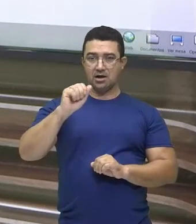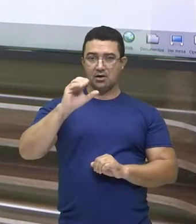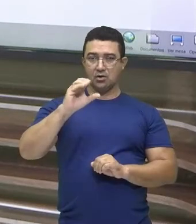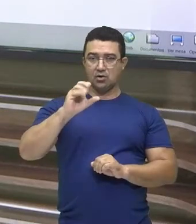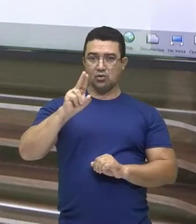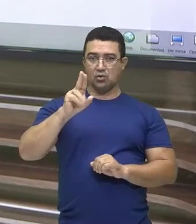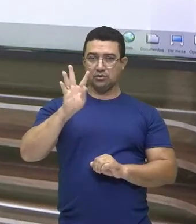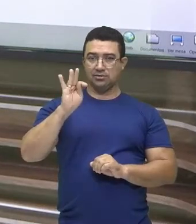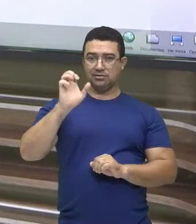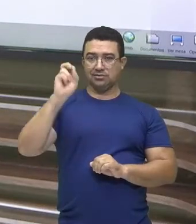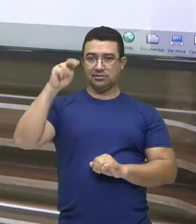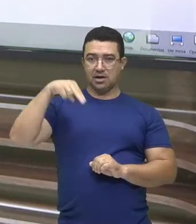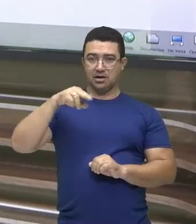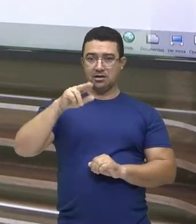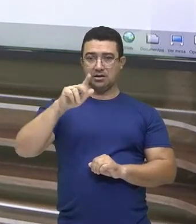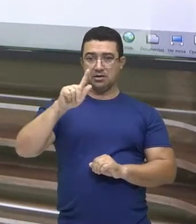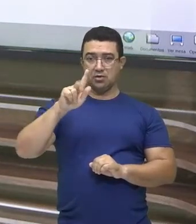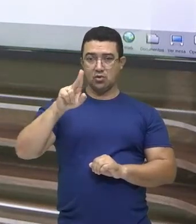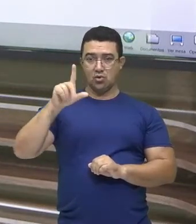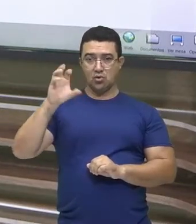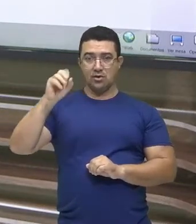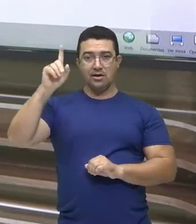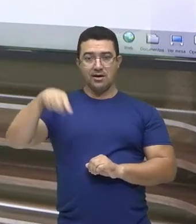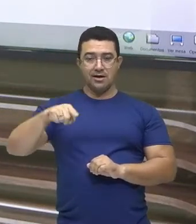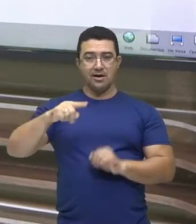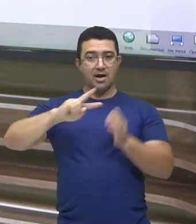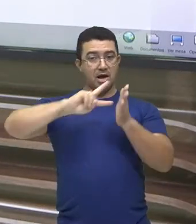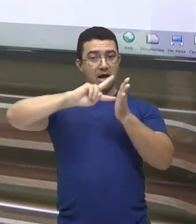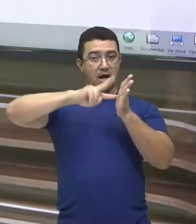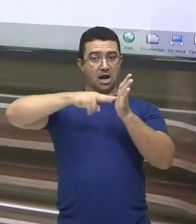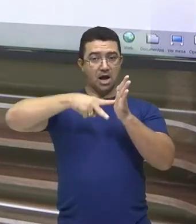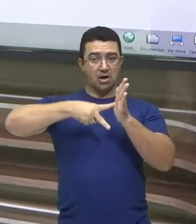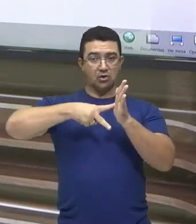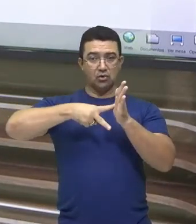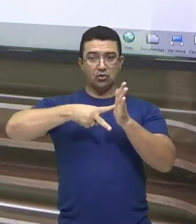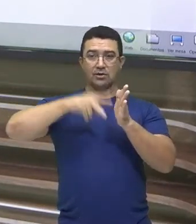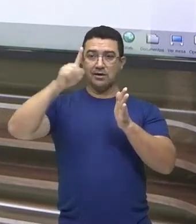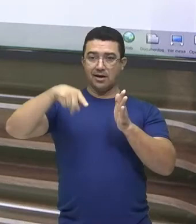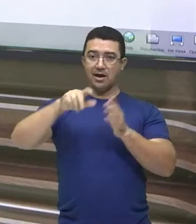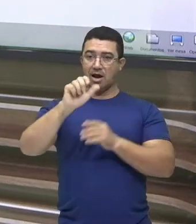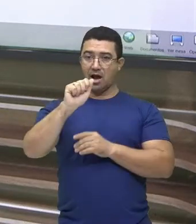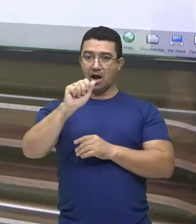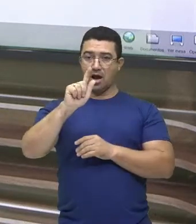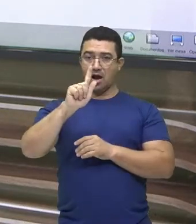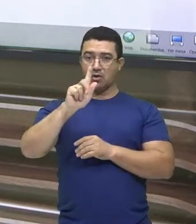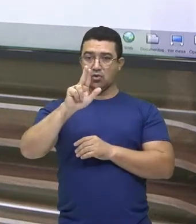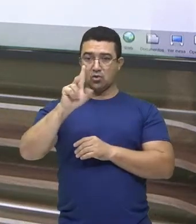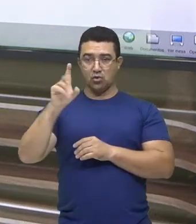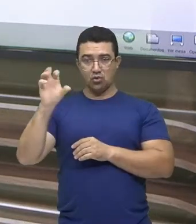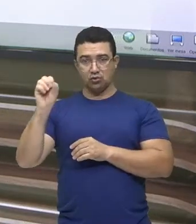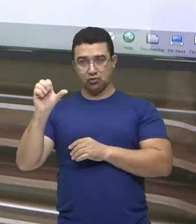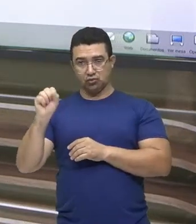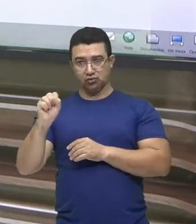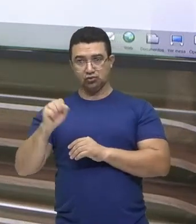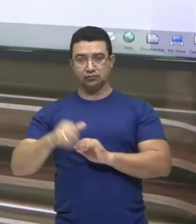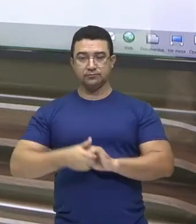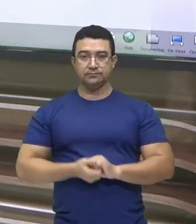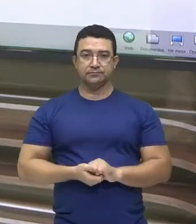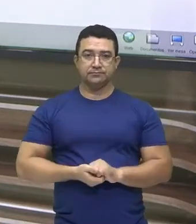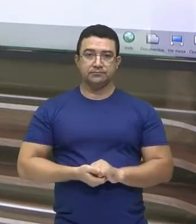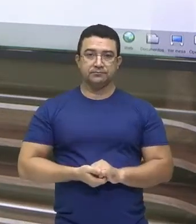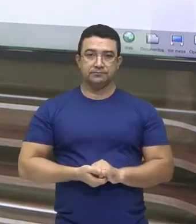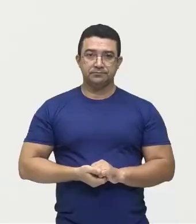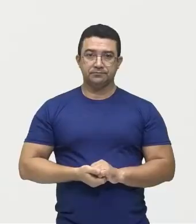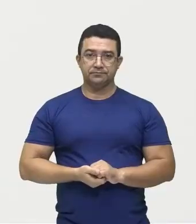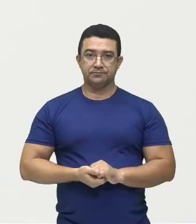né, ela deriva, né, de ângulos que são agudos, né, e assim por diante, tá bom? Vamos lá